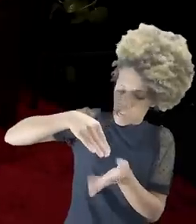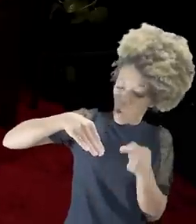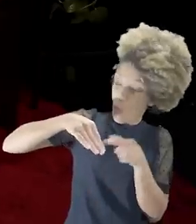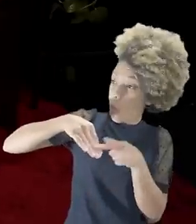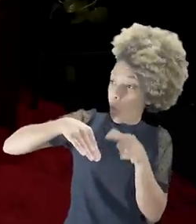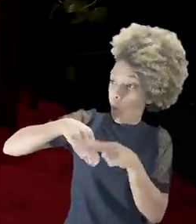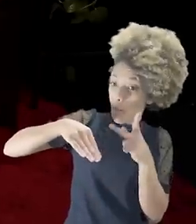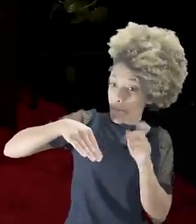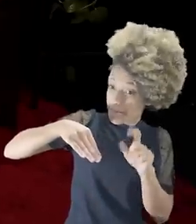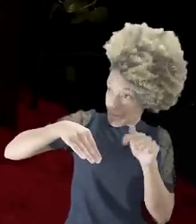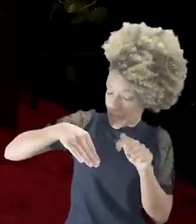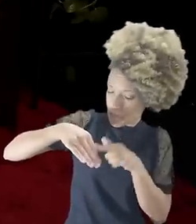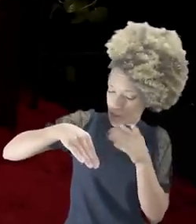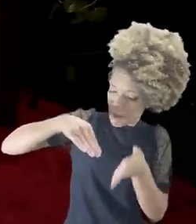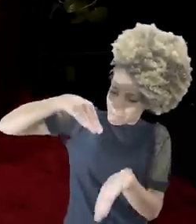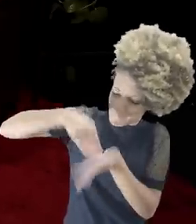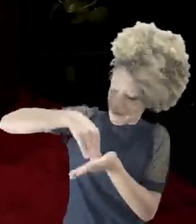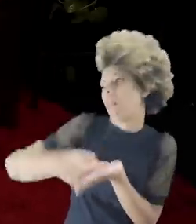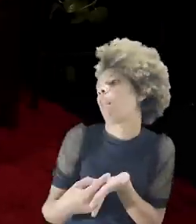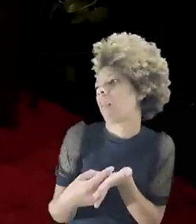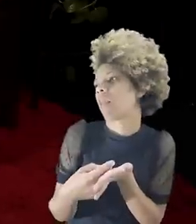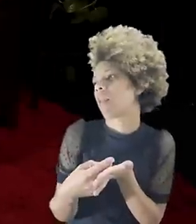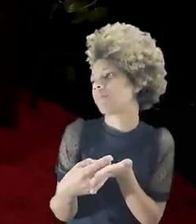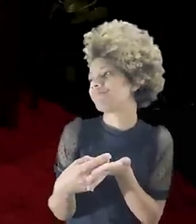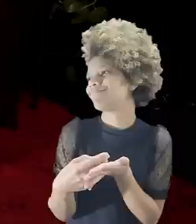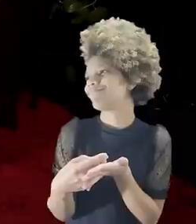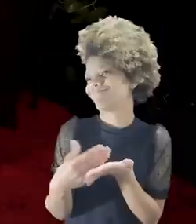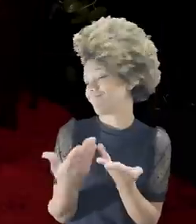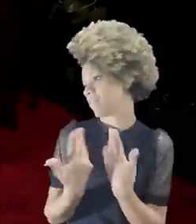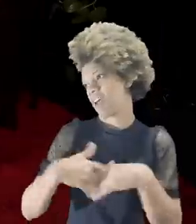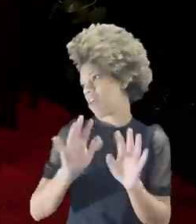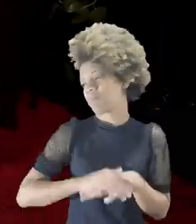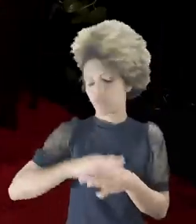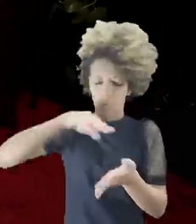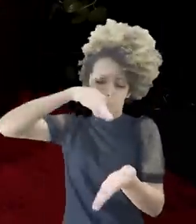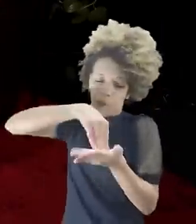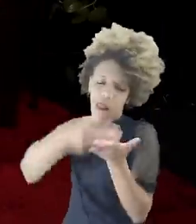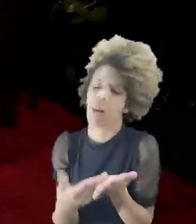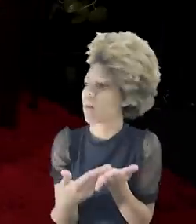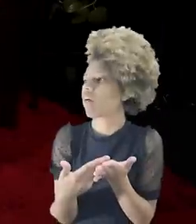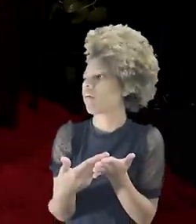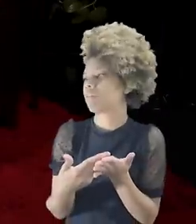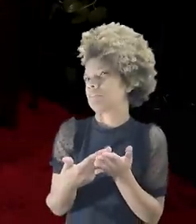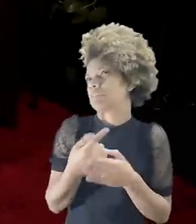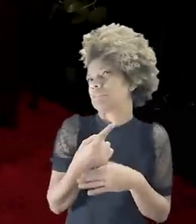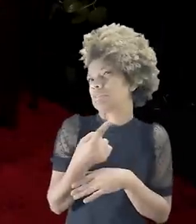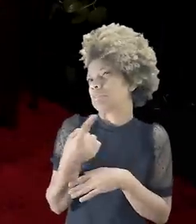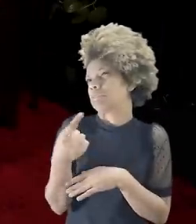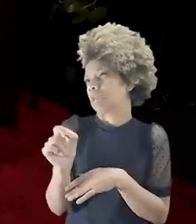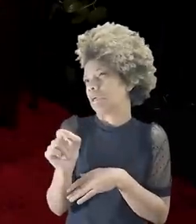no pé do adversário aí você não tem apoio aí o pé vai embora aí o tornozelo vai embora assim com seu peso né então tipo são 110